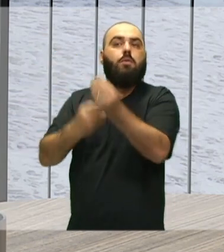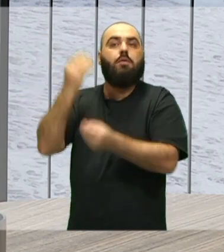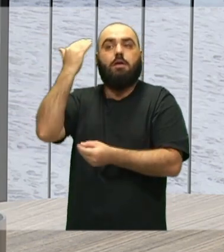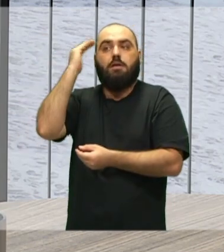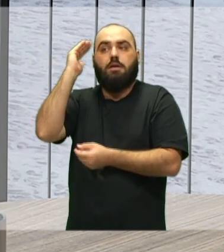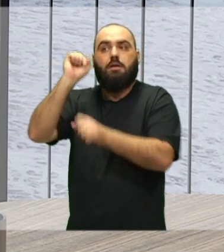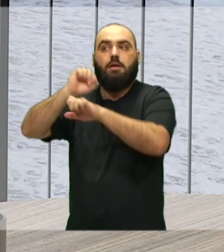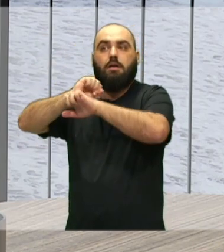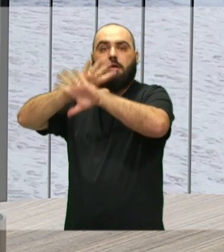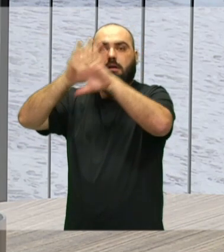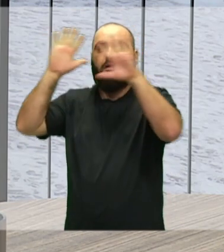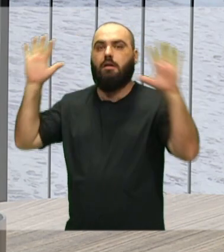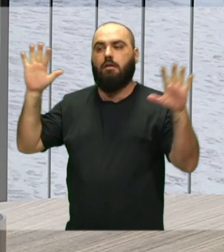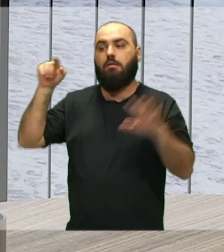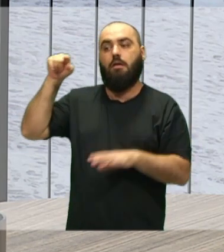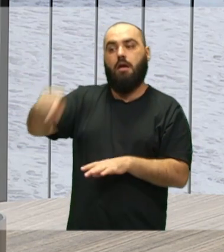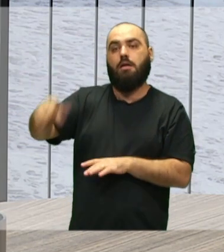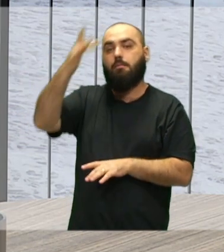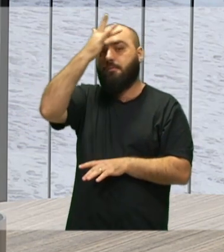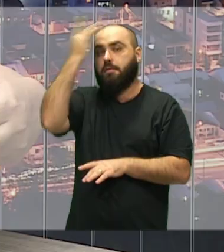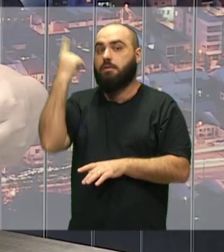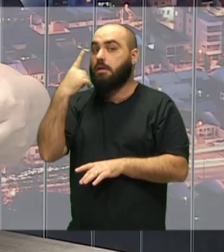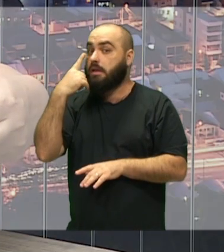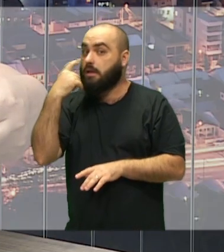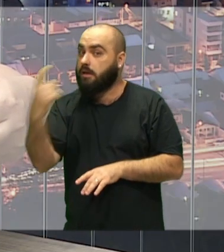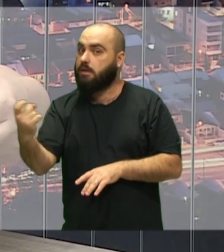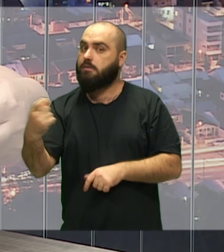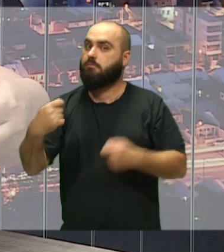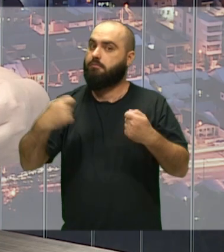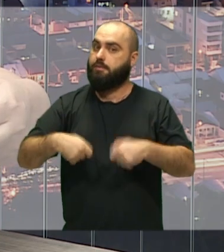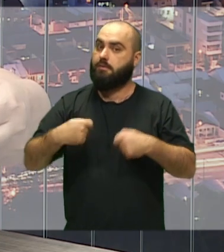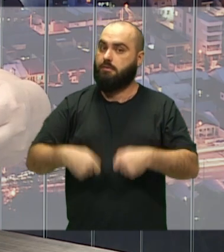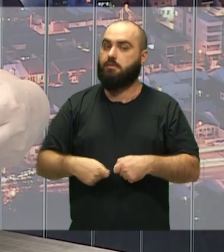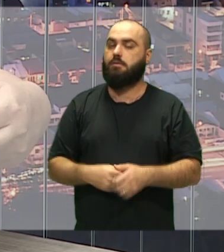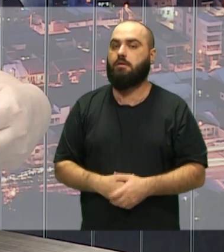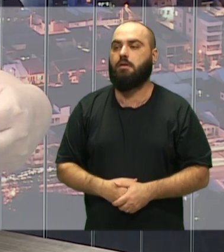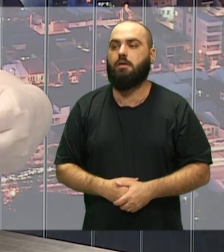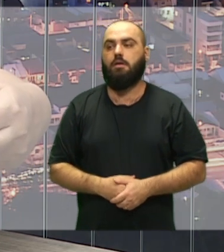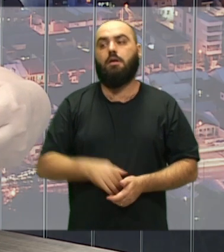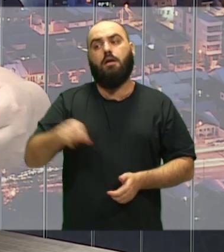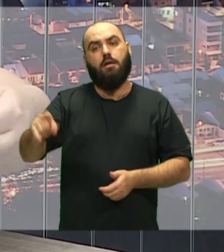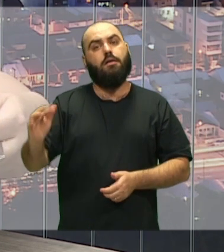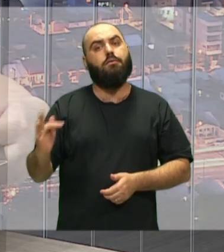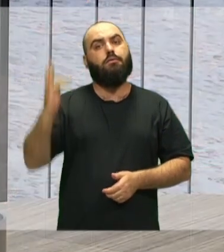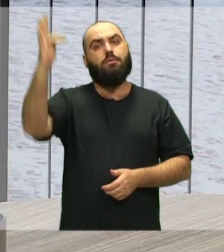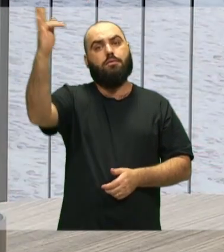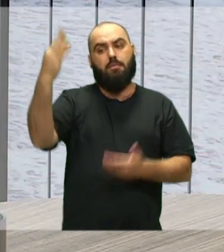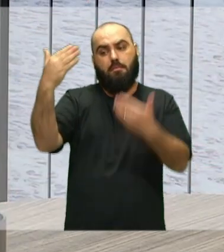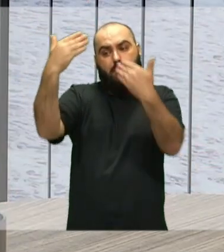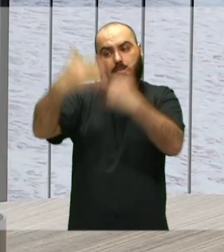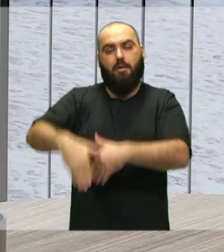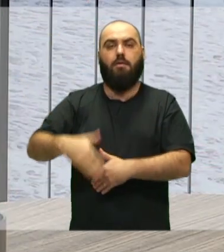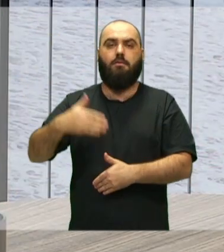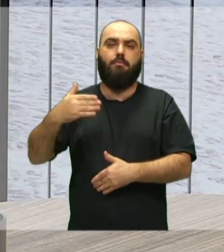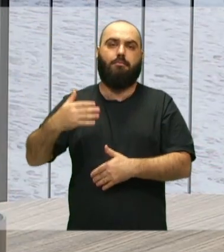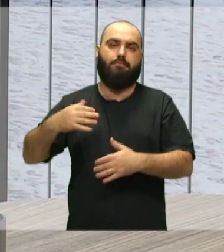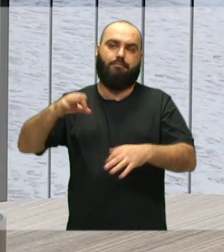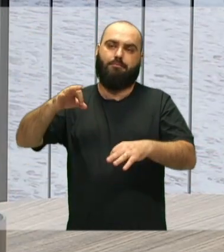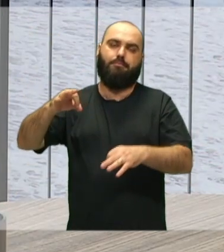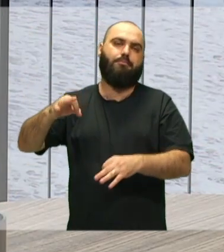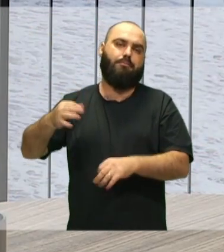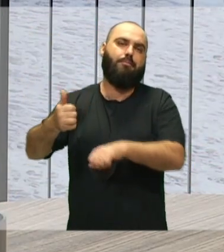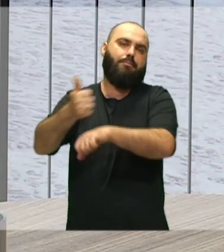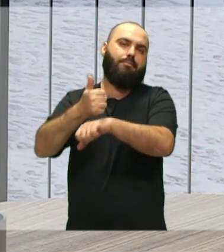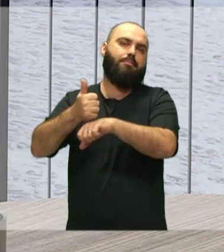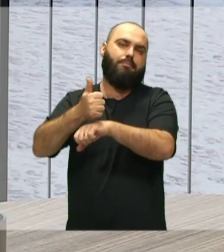buscar o interesse da pessoa, né? E até para ele estar preparado para futuras provas, né? Isso foi importante, isso eu achei